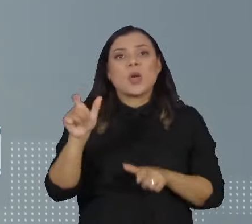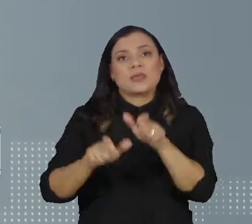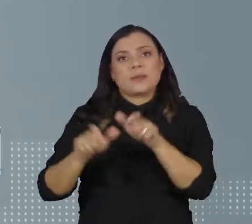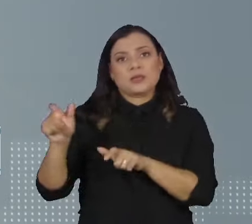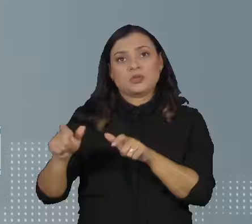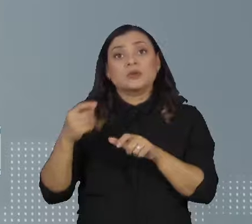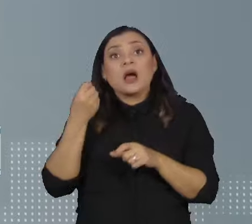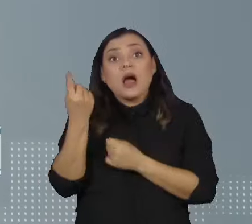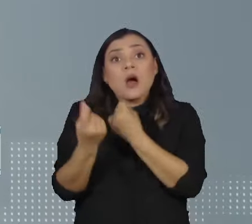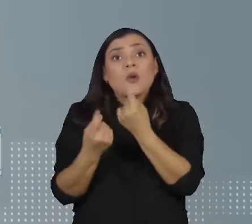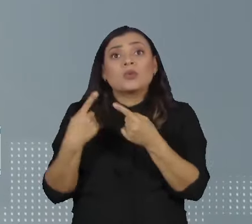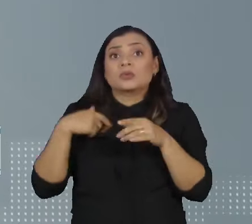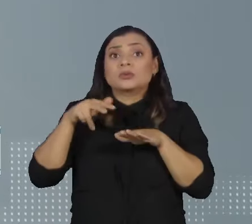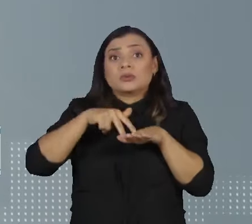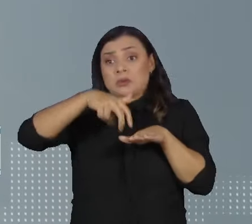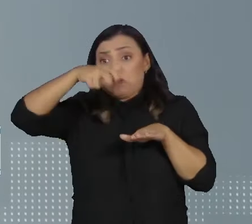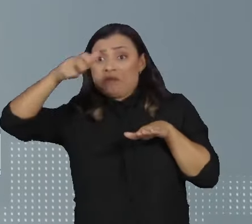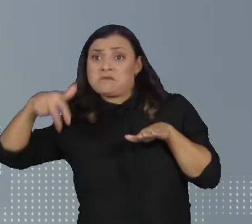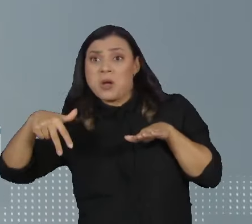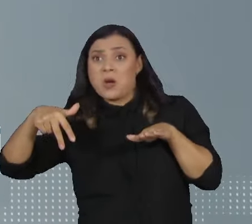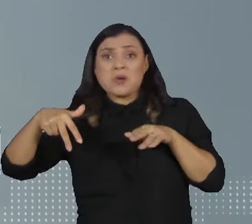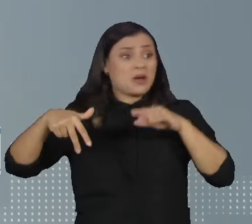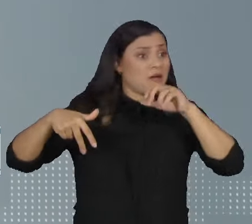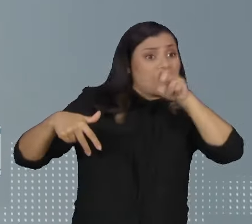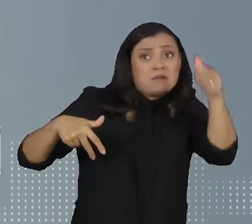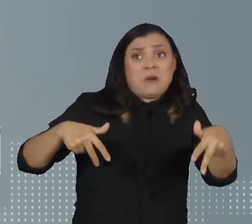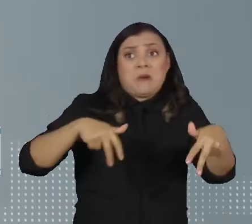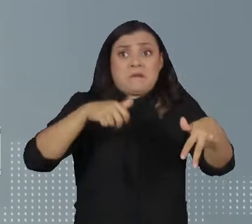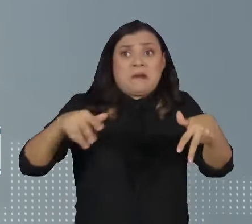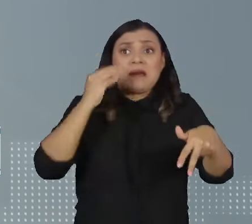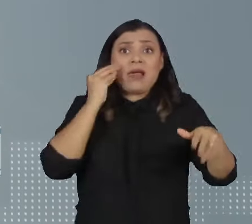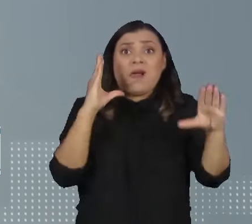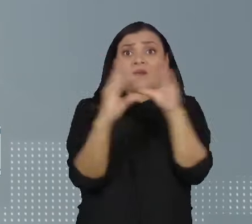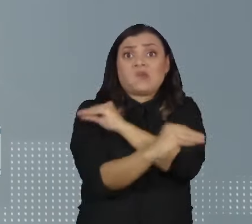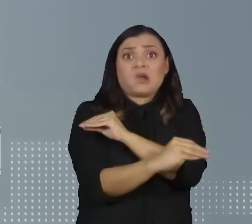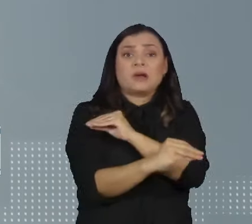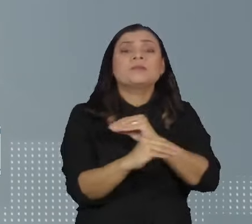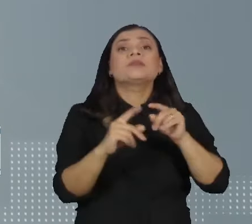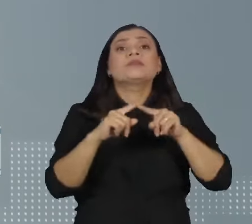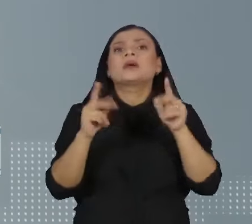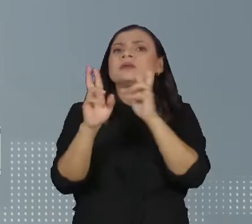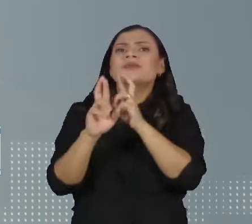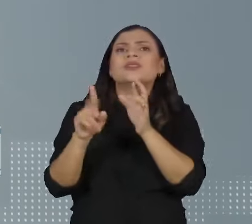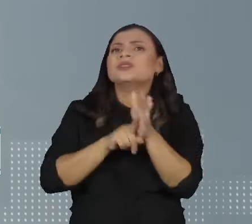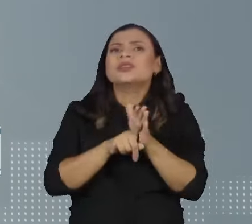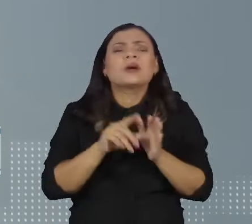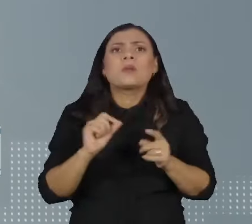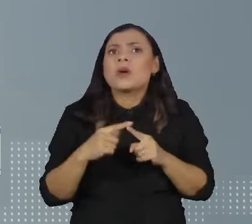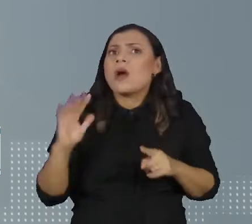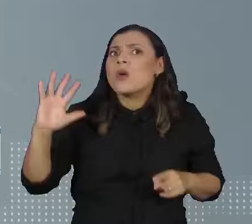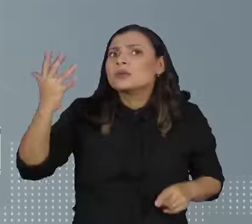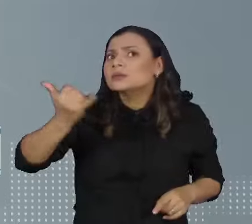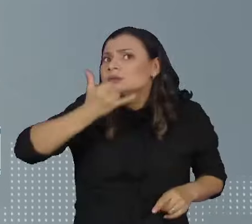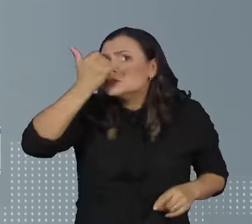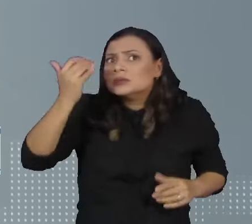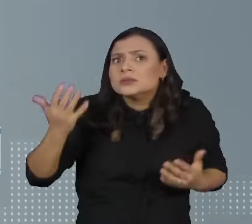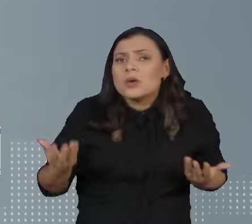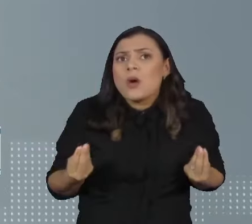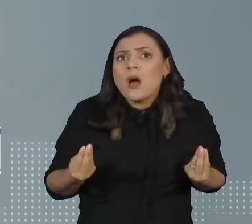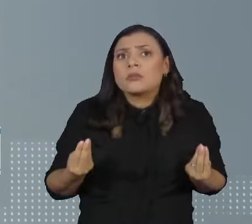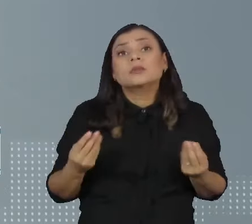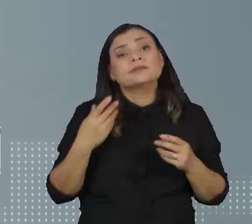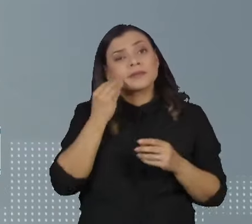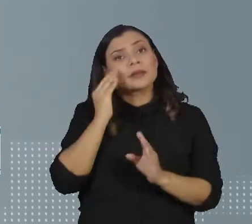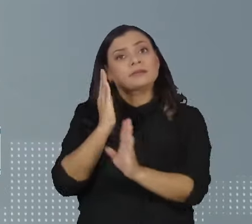Algumas pularam da marquise da construção para escapar das chamas. Peritos investigam a origem do incêndio e tentam identificar os